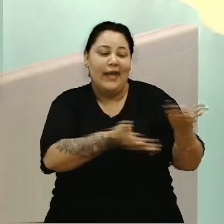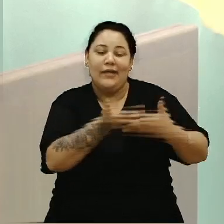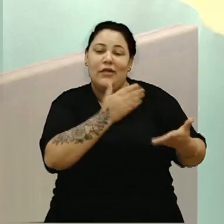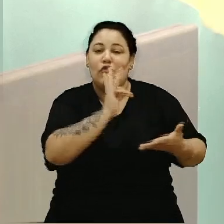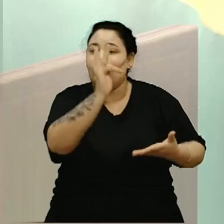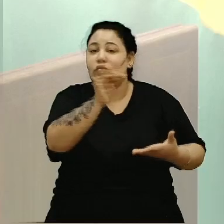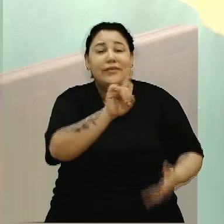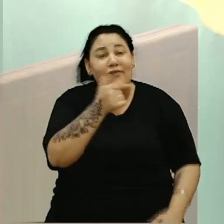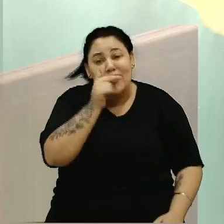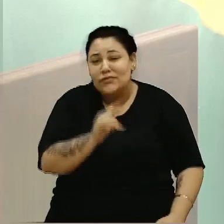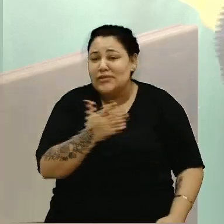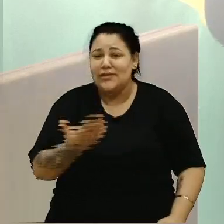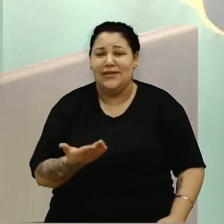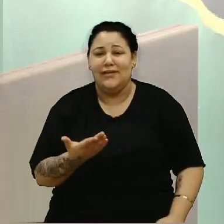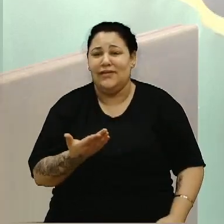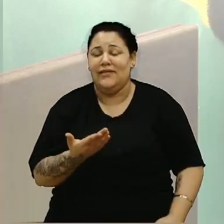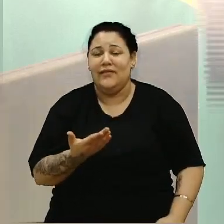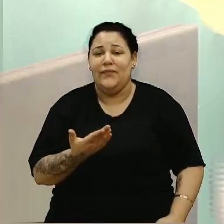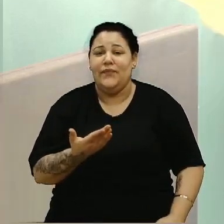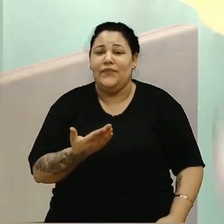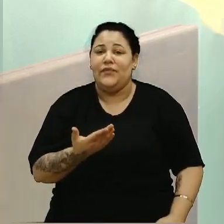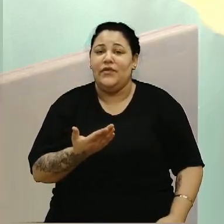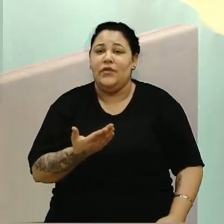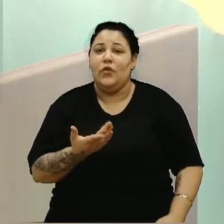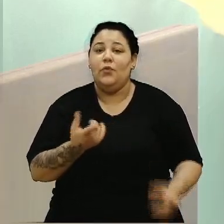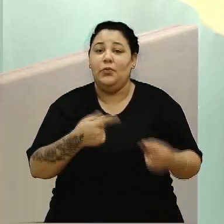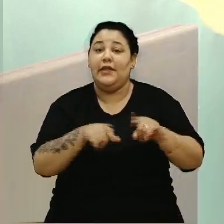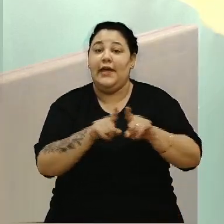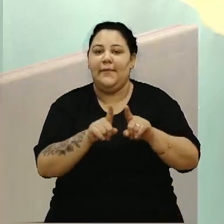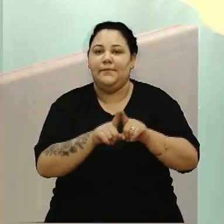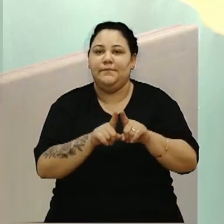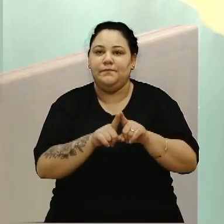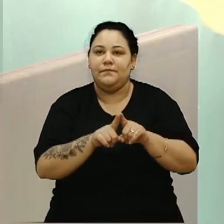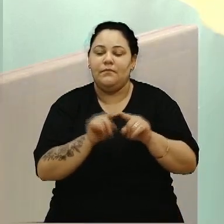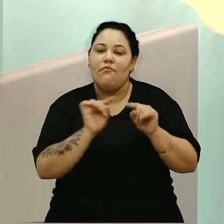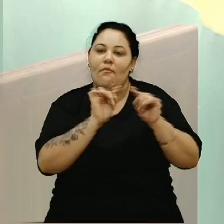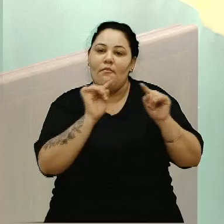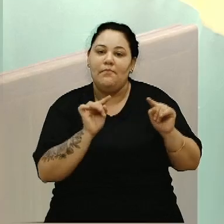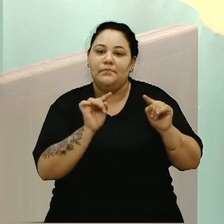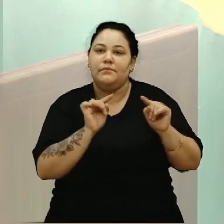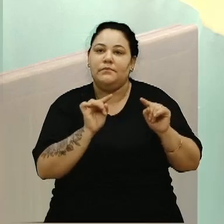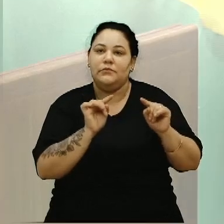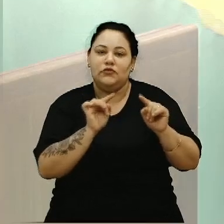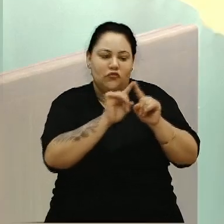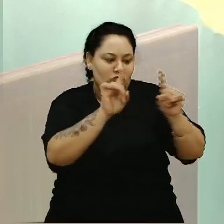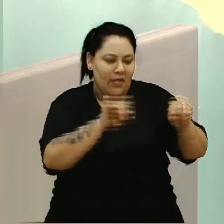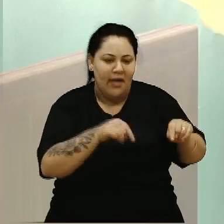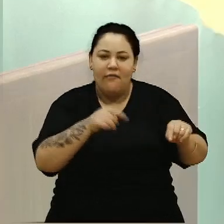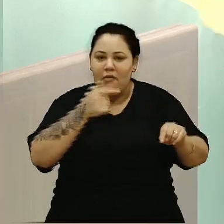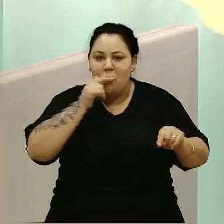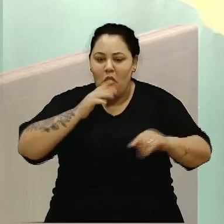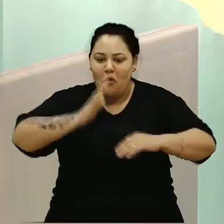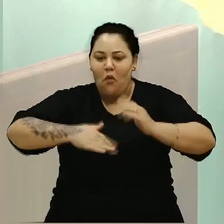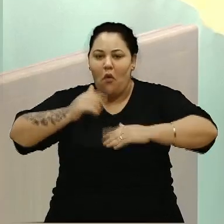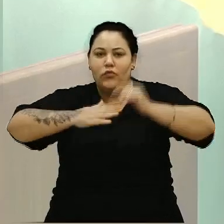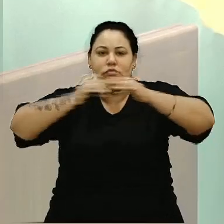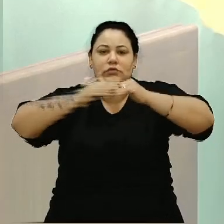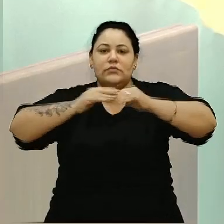Não vai. Então, é de extrema... Ah, mas lá os servidores vão construir. Mas quando,